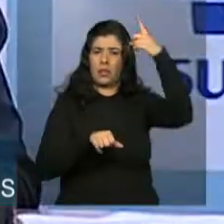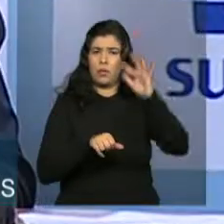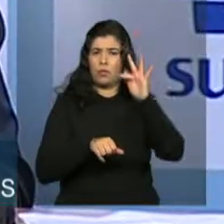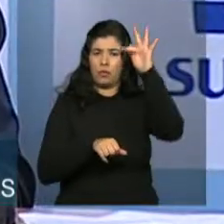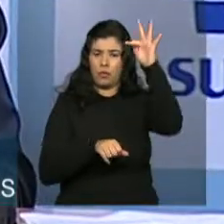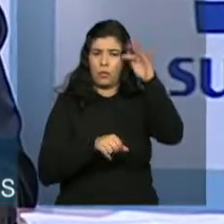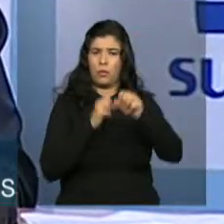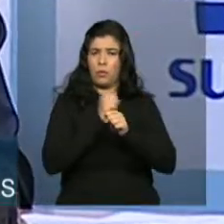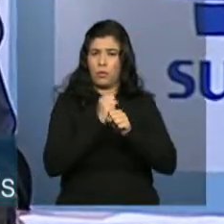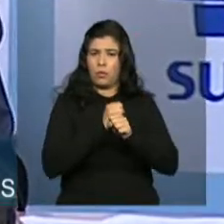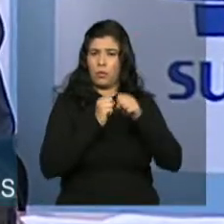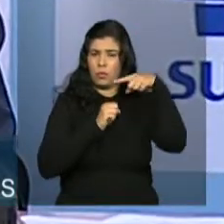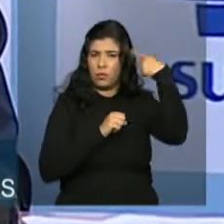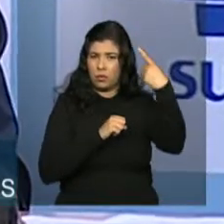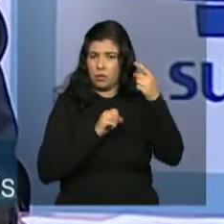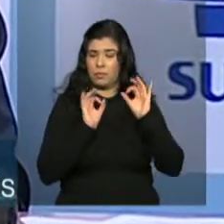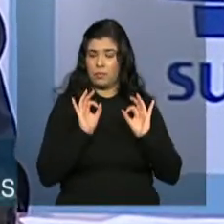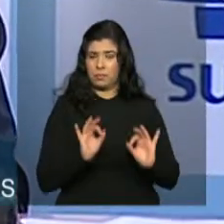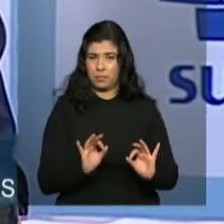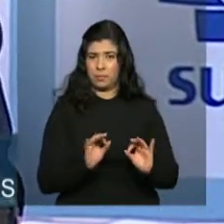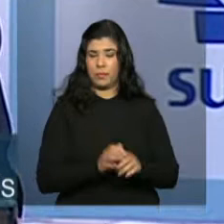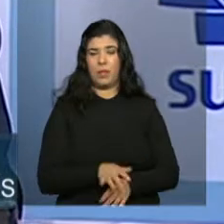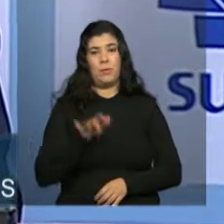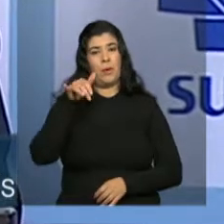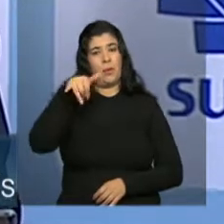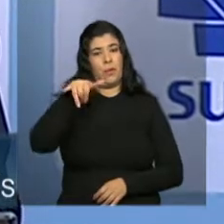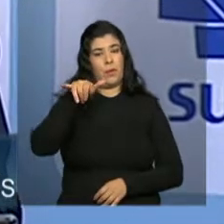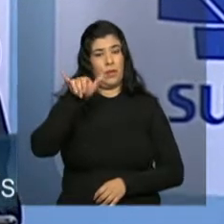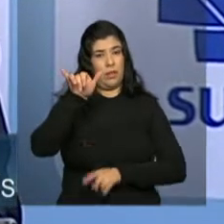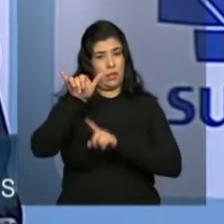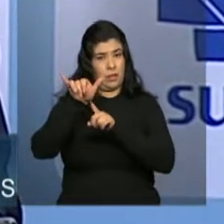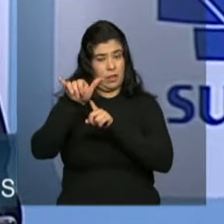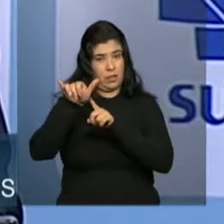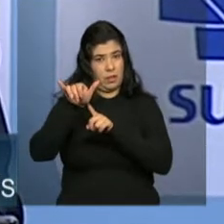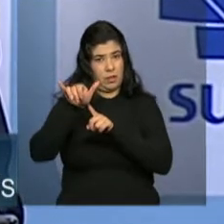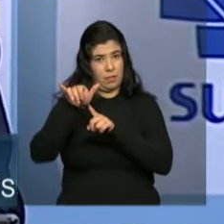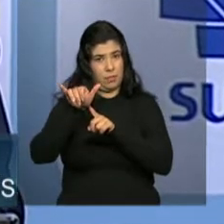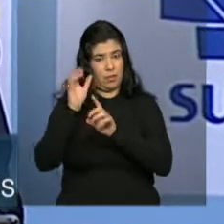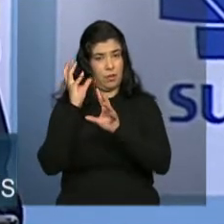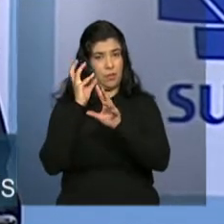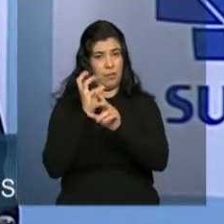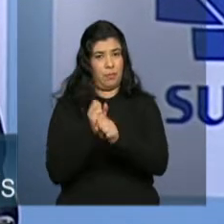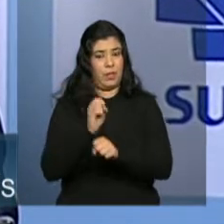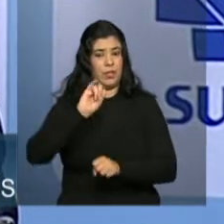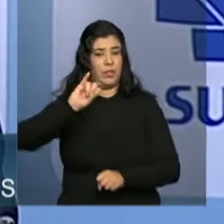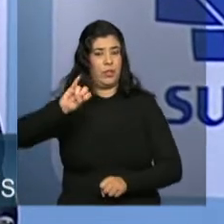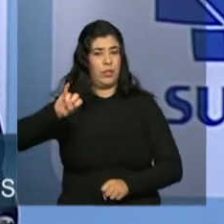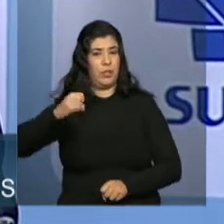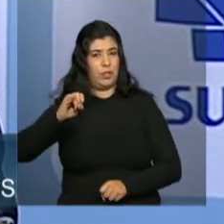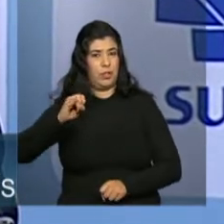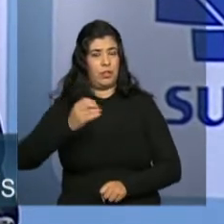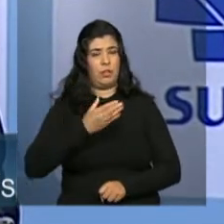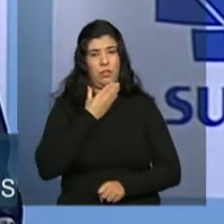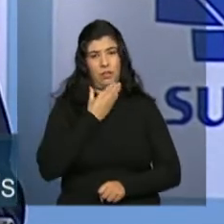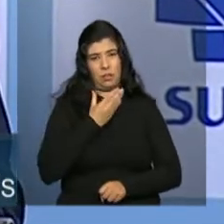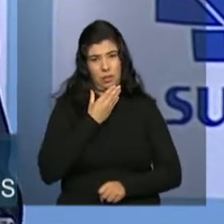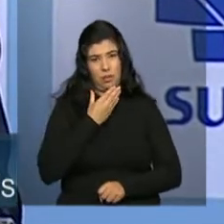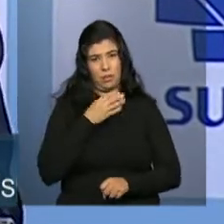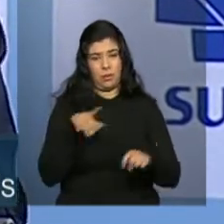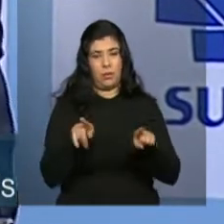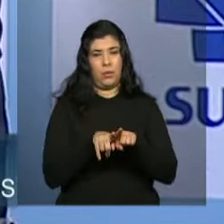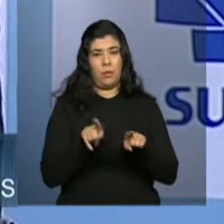Exatamente é uma prova Tô Y é a série o mal de Janeiro a Dezembro da tarifa de energia e da taxa de câmbio